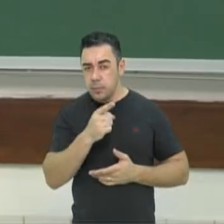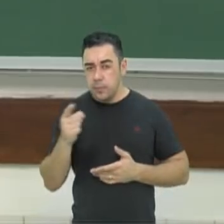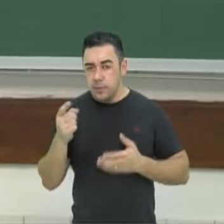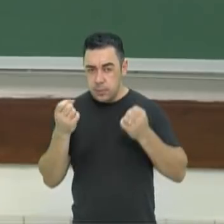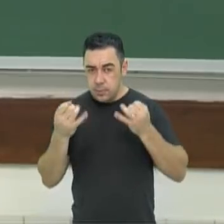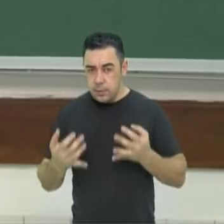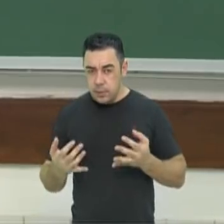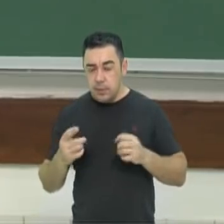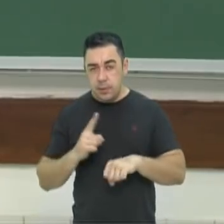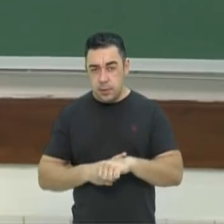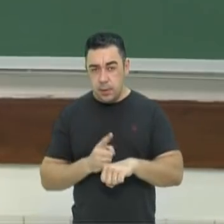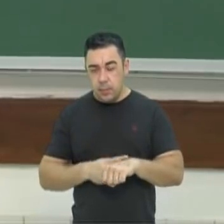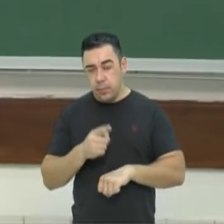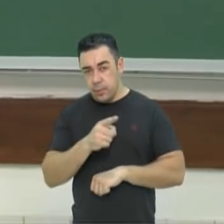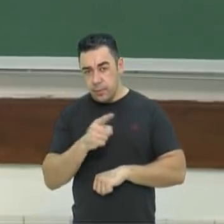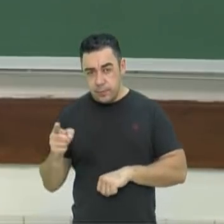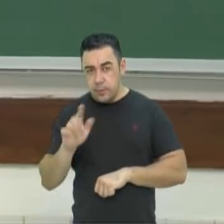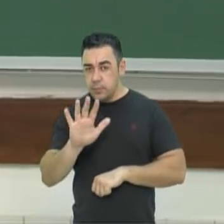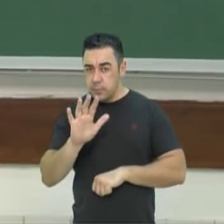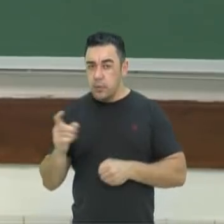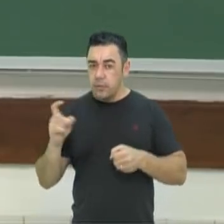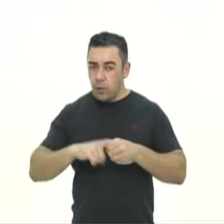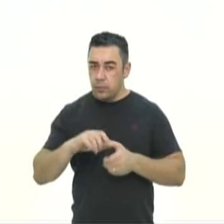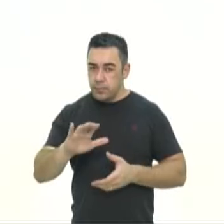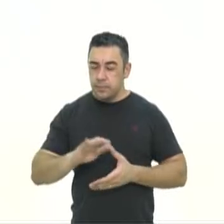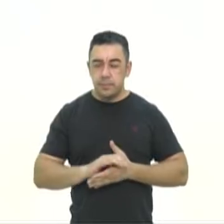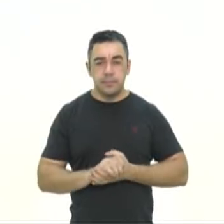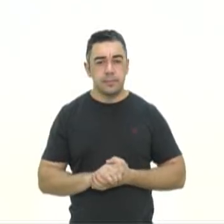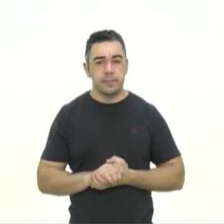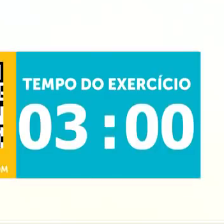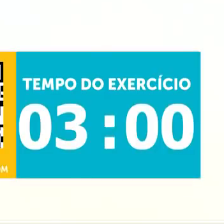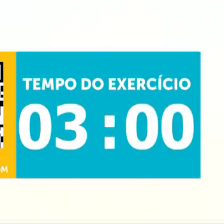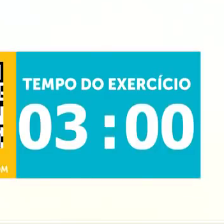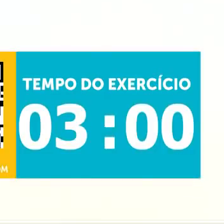explicar. Vou dar um tempo para você fazer isso e eu já volto.